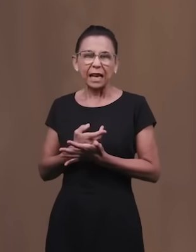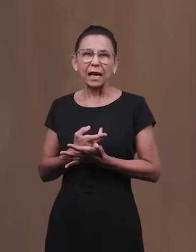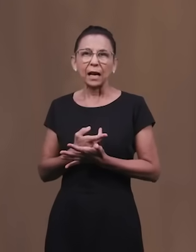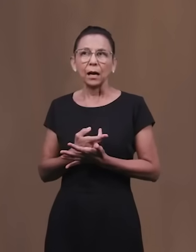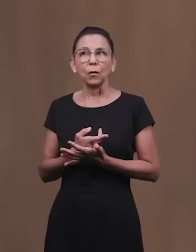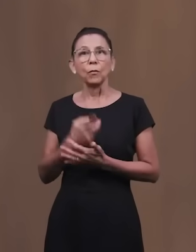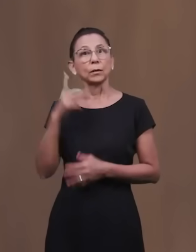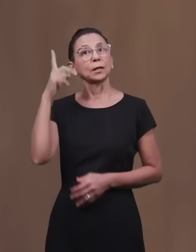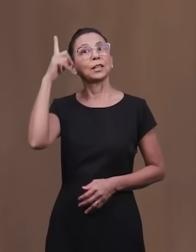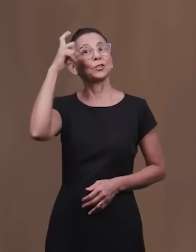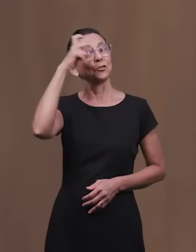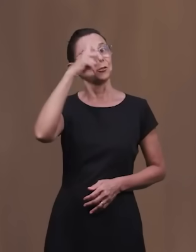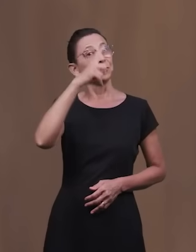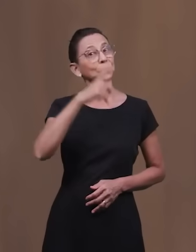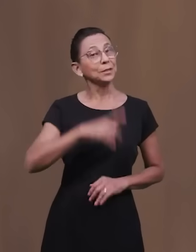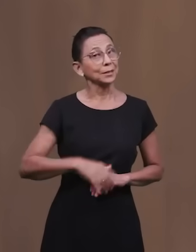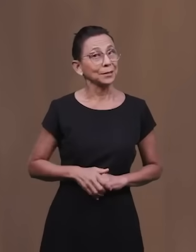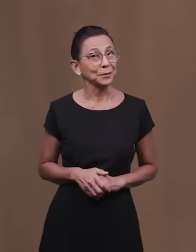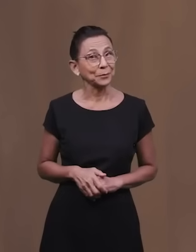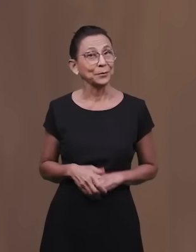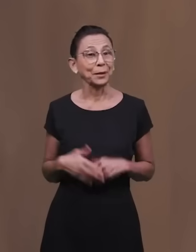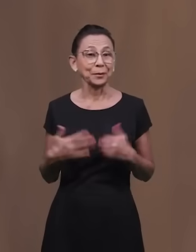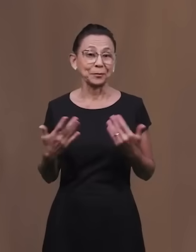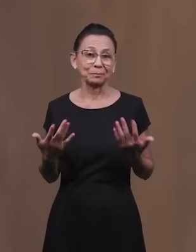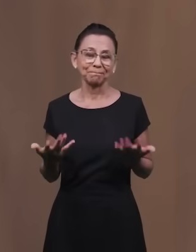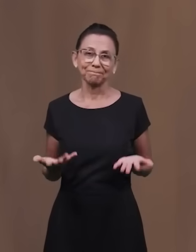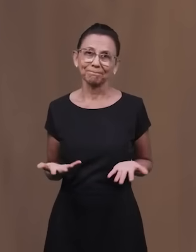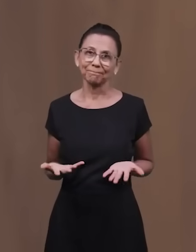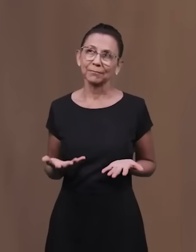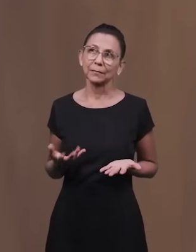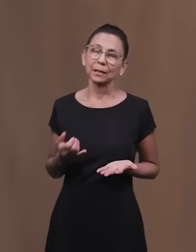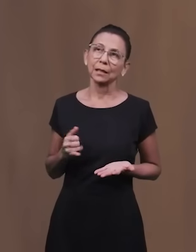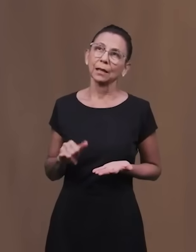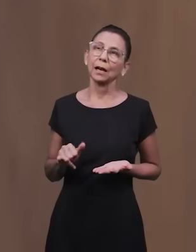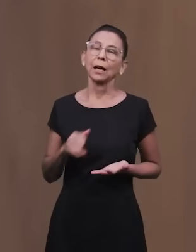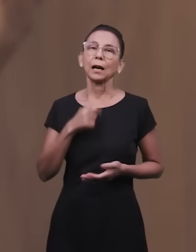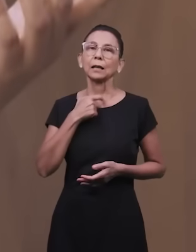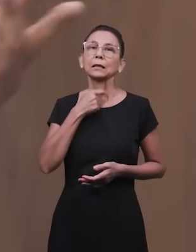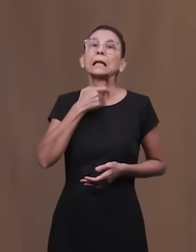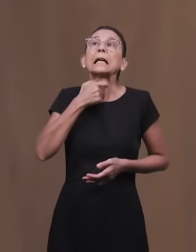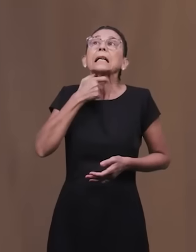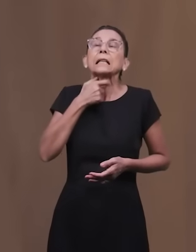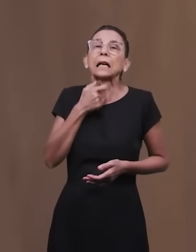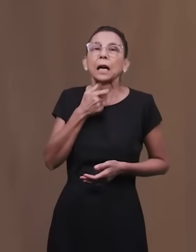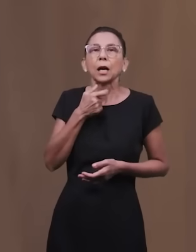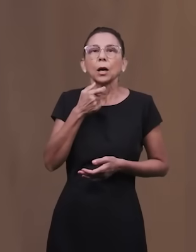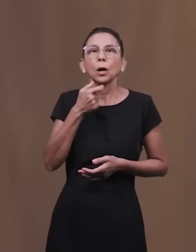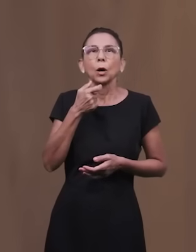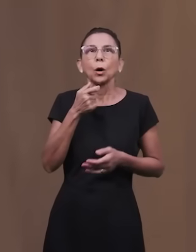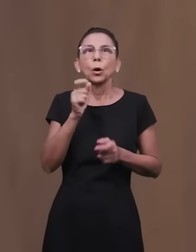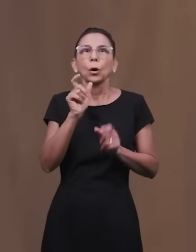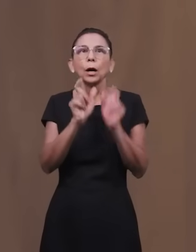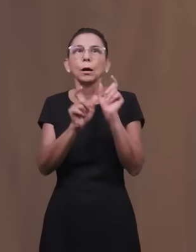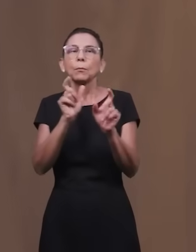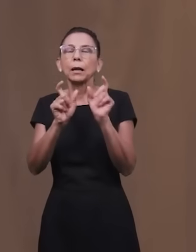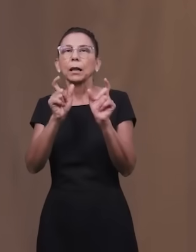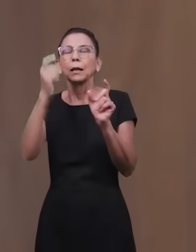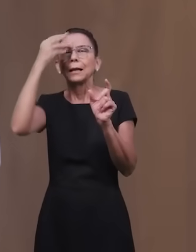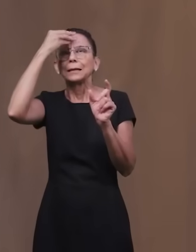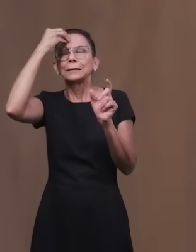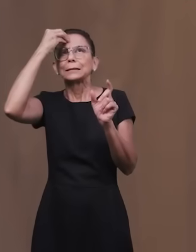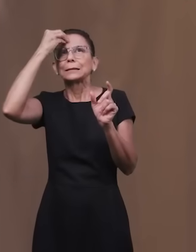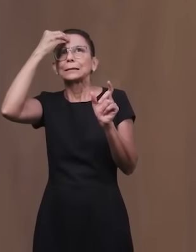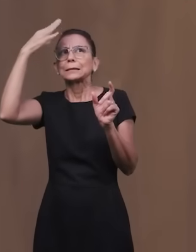fica difícil fazer algo. Se eu não posso, não sei, uma gaguejada, esquecer um